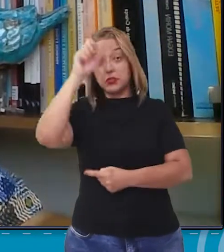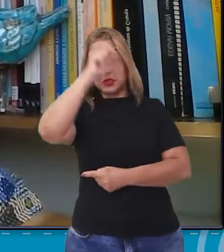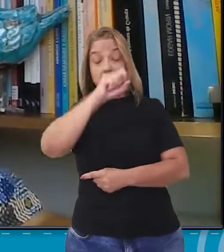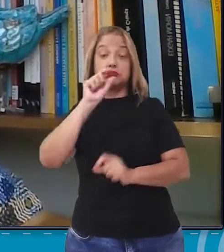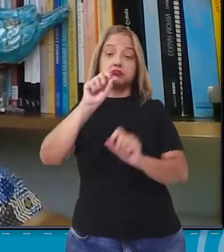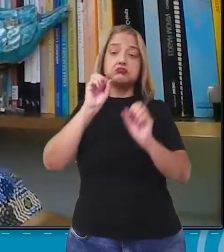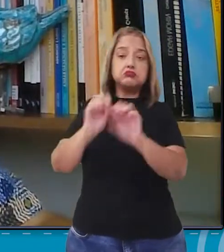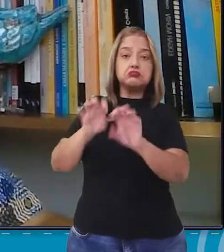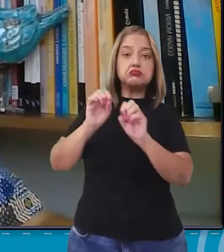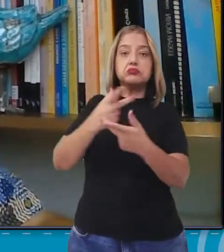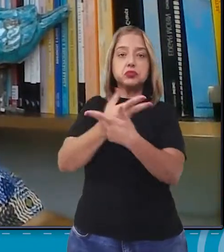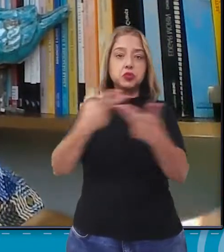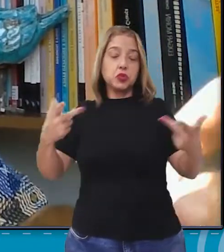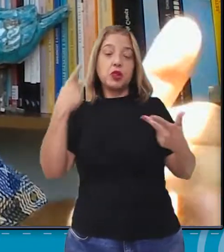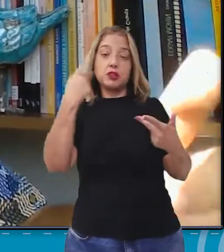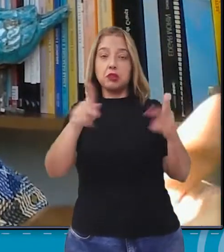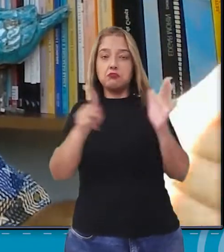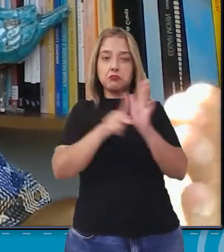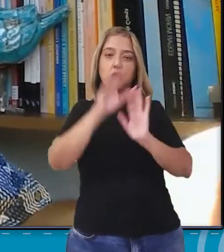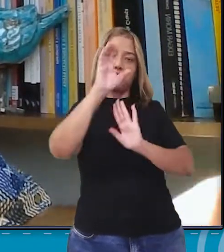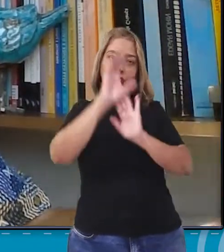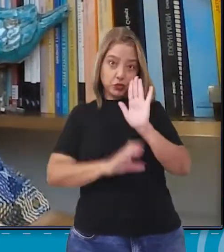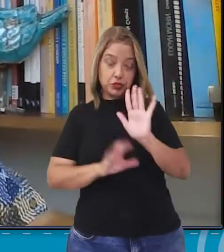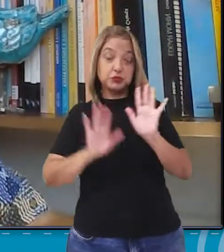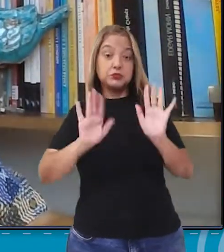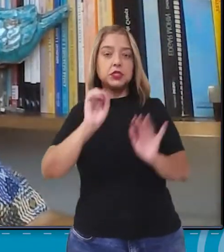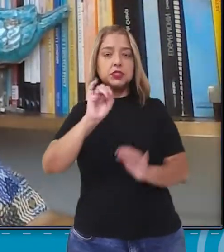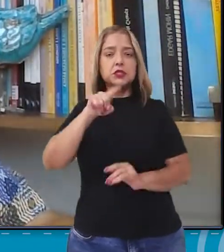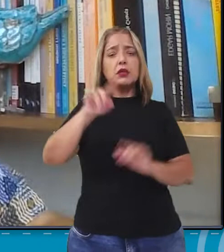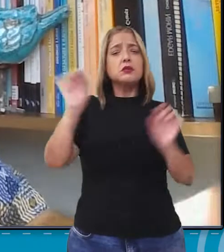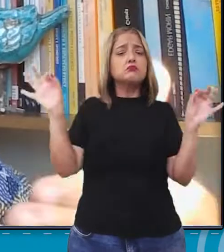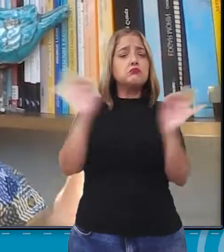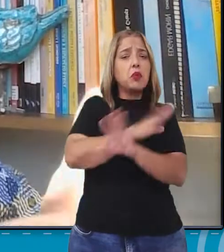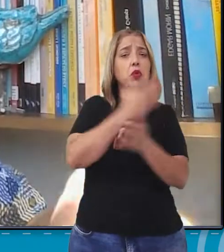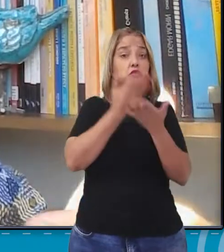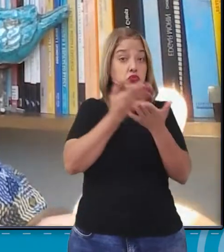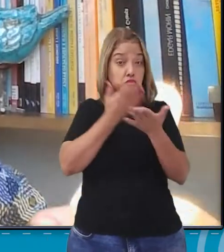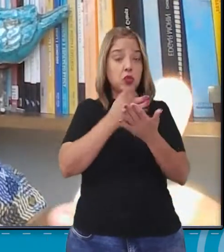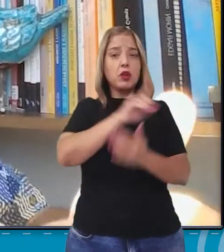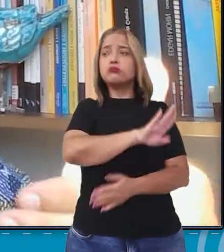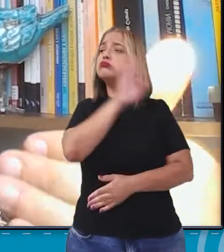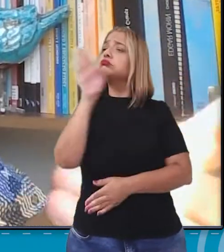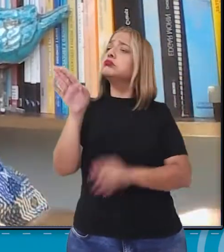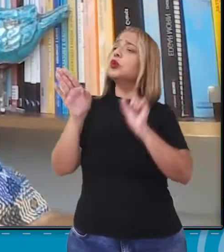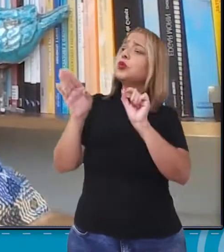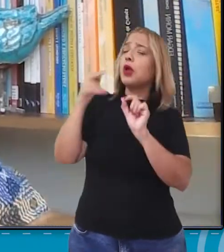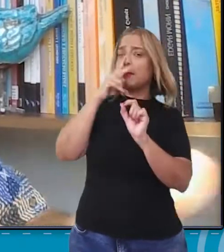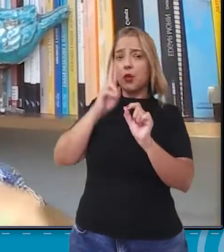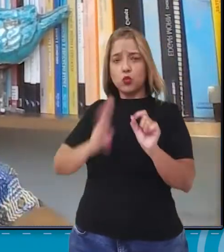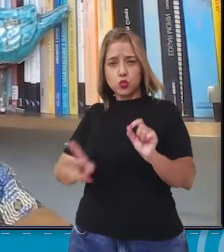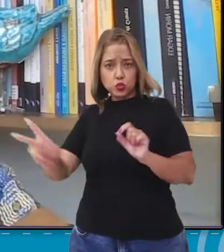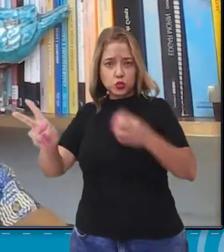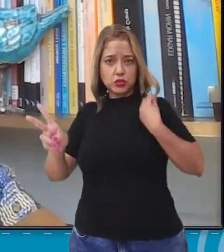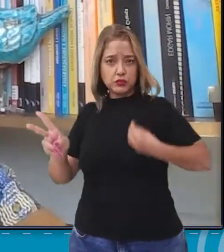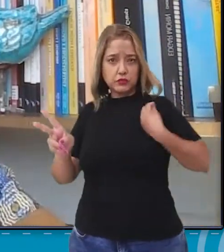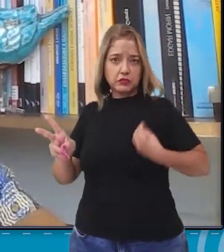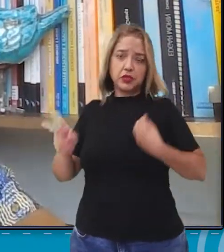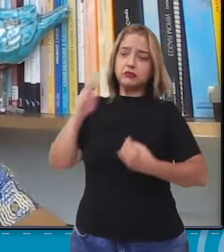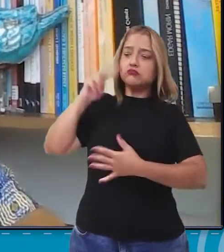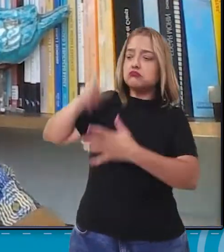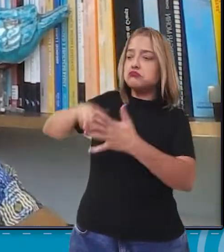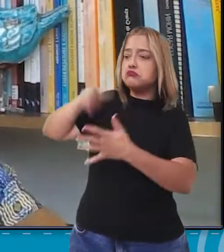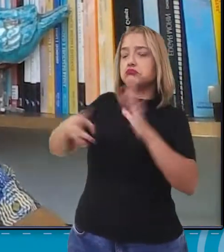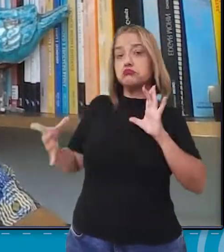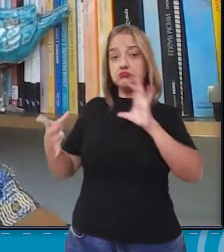aos componentes curriculares. Quando o estudante sair da escola, será que ele vai continuar a ter a relação com a